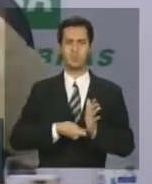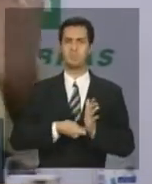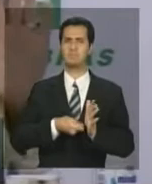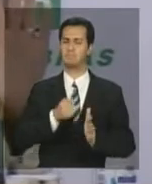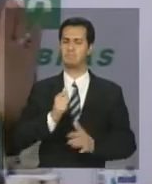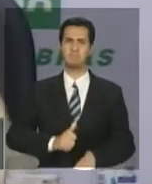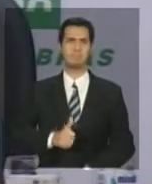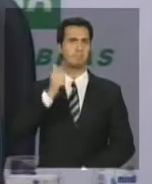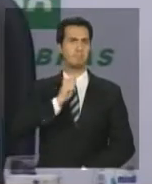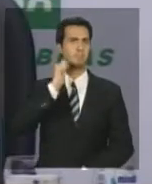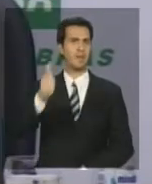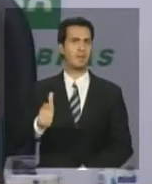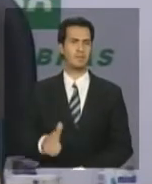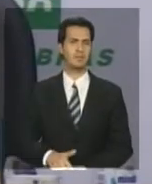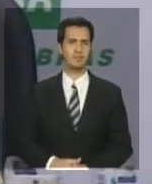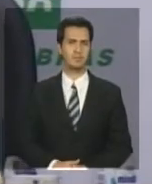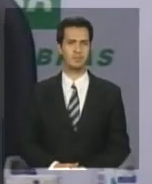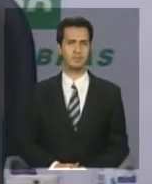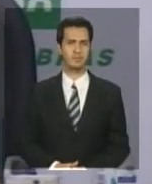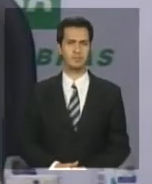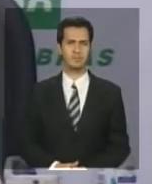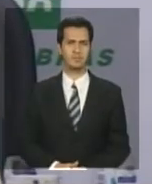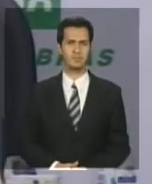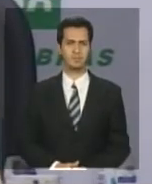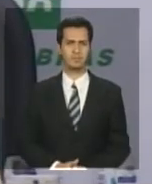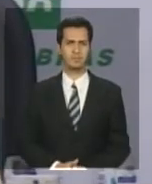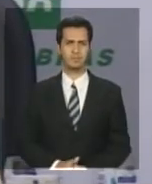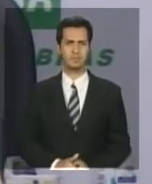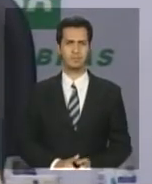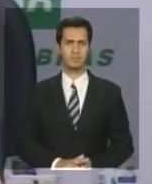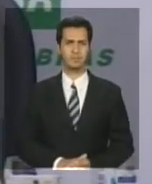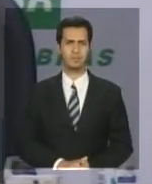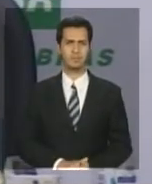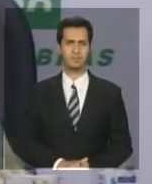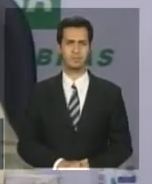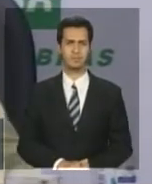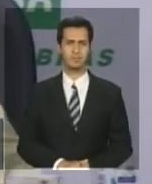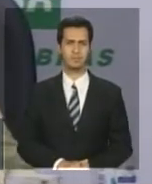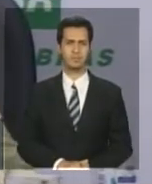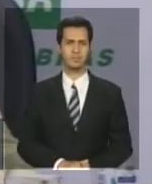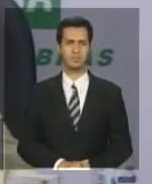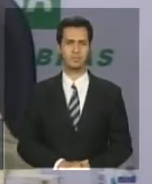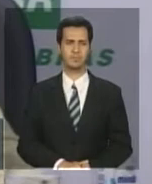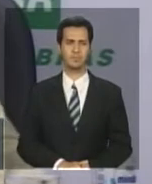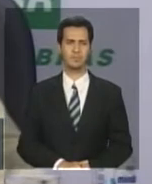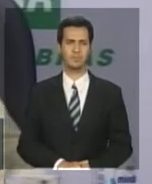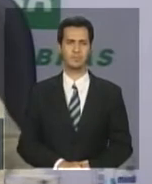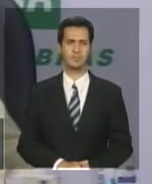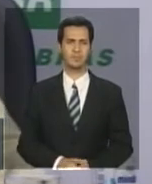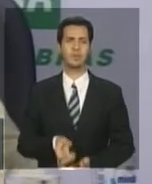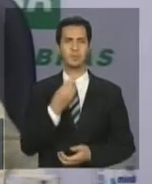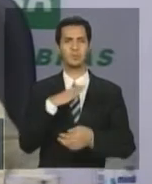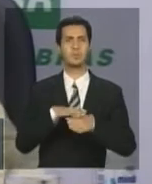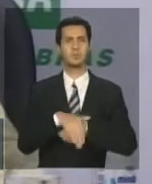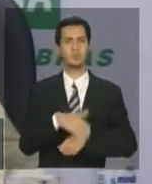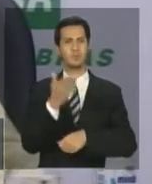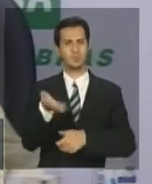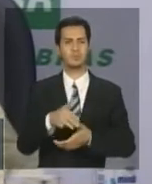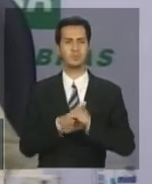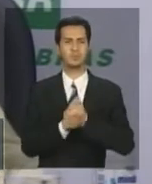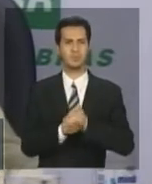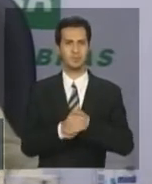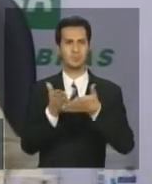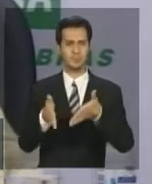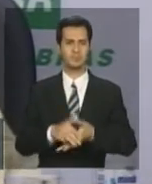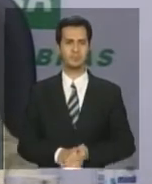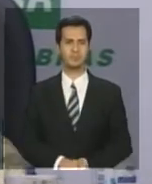outro. É bem por aí. Próximo. Boa noite, presidente. Parabéns. Aqui.